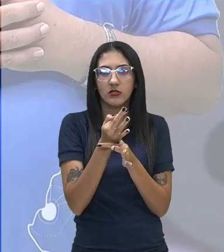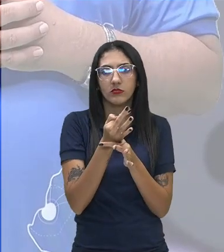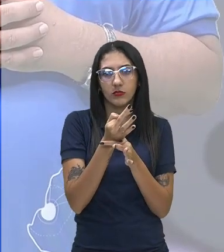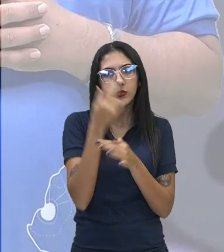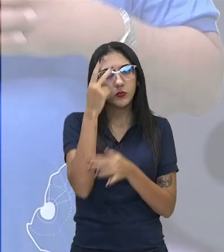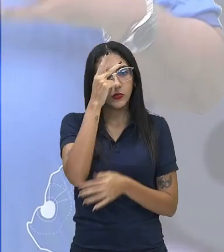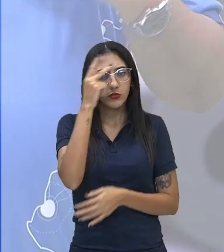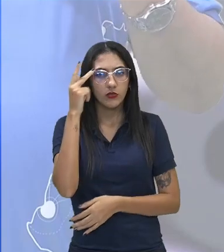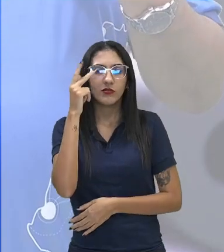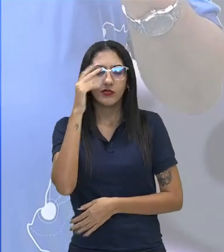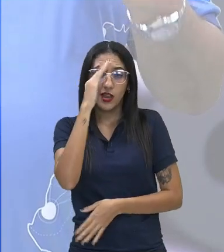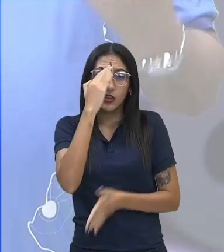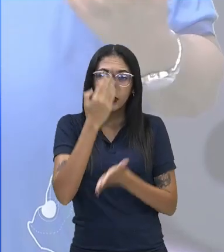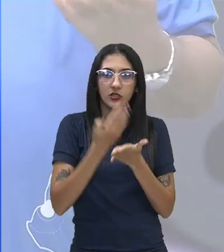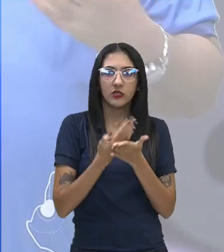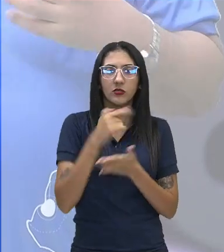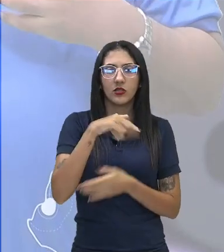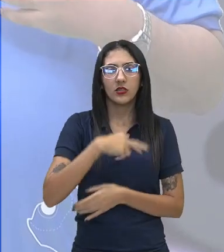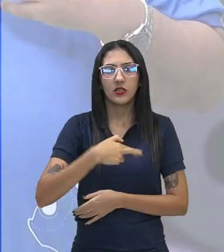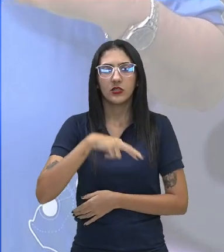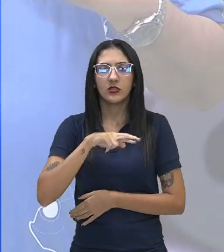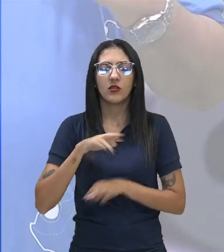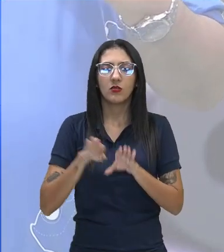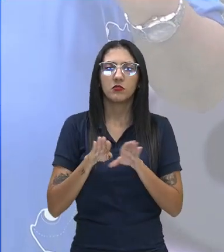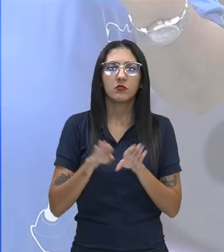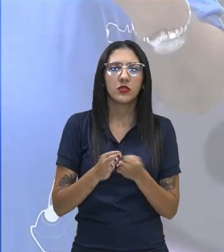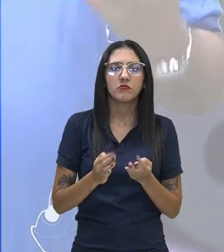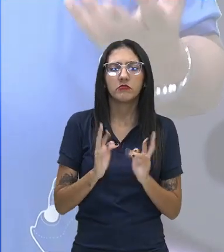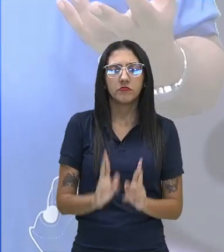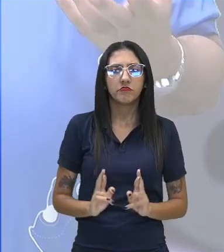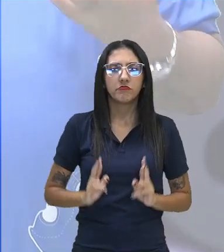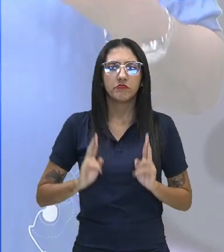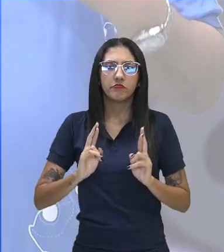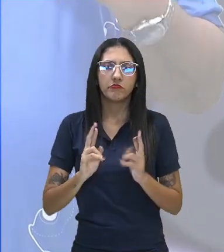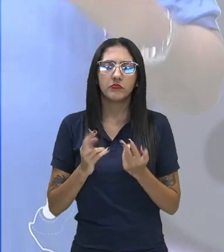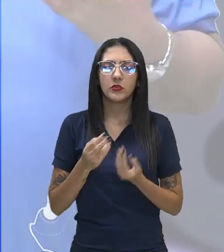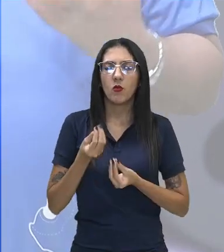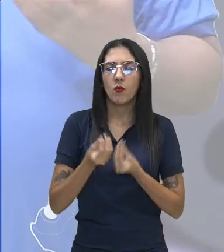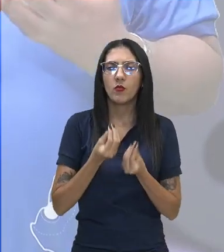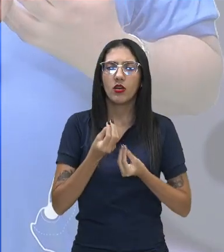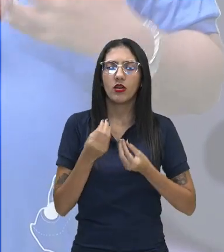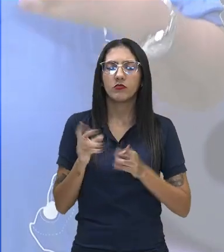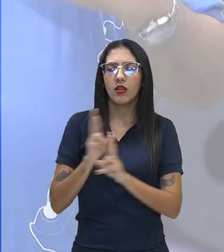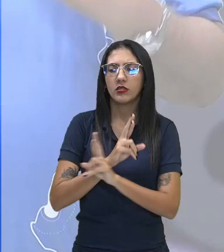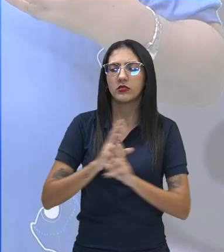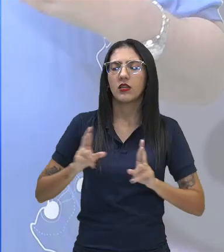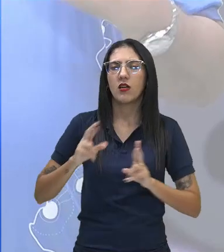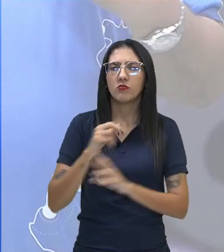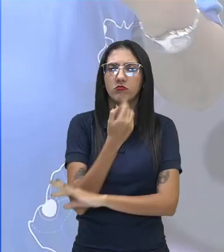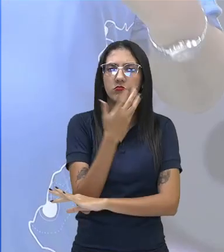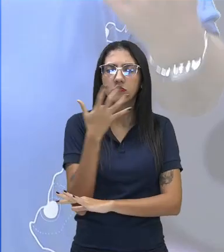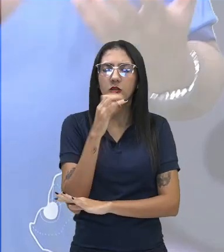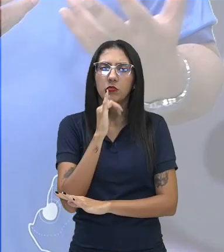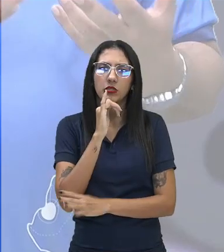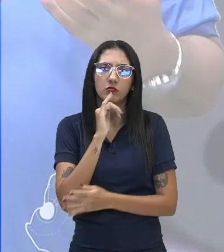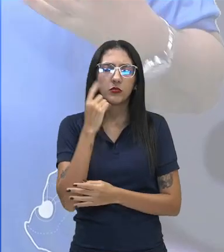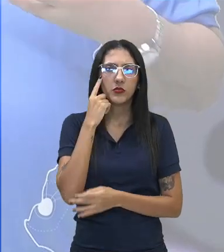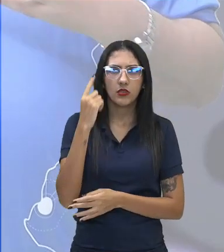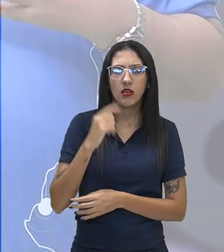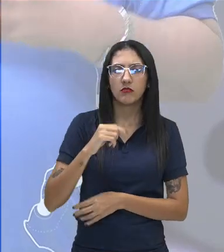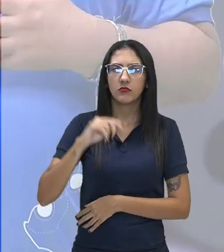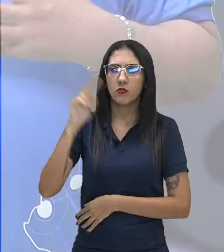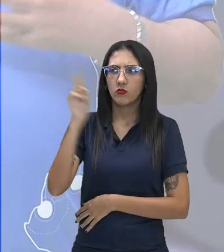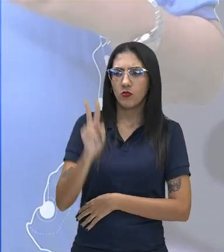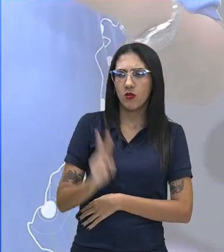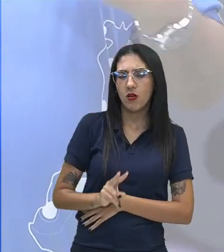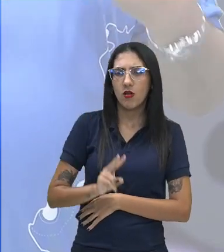aquela religião, a esperança, a relação com a natureza, com os elementos da natureza, o raio, o trovão,